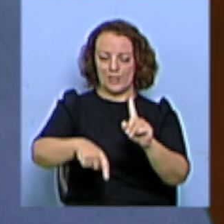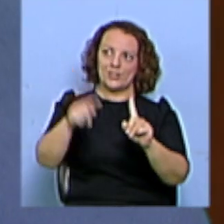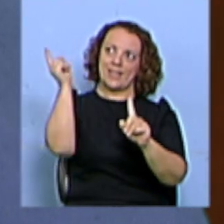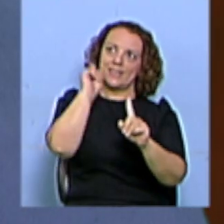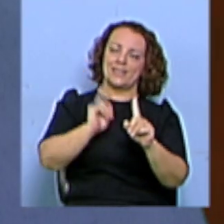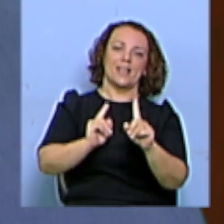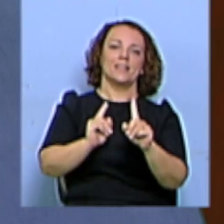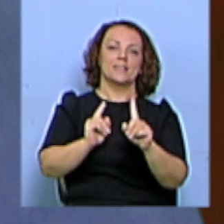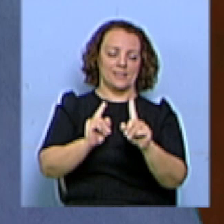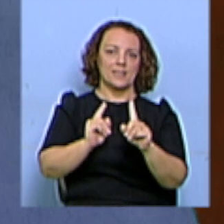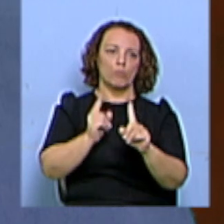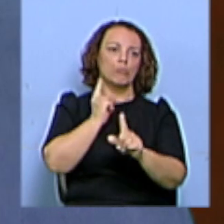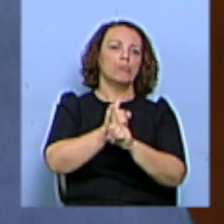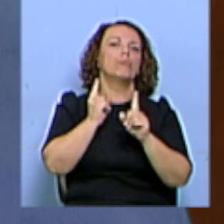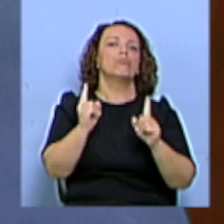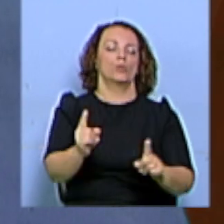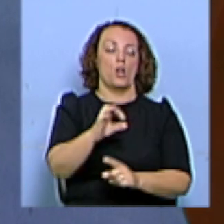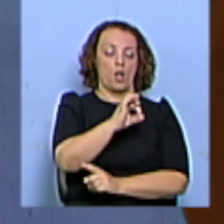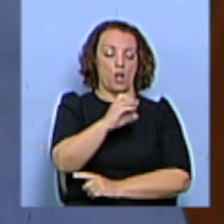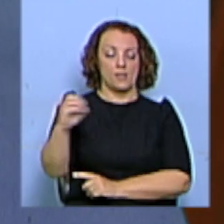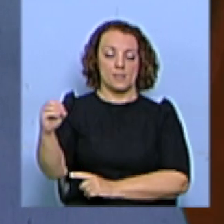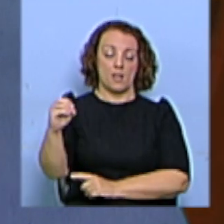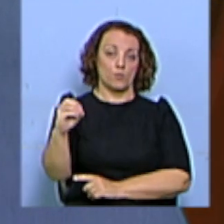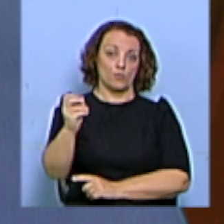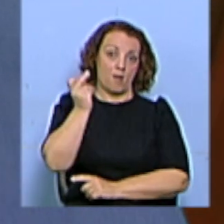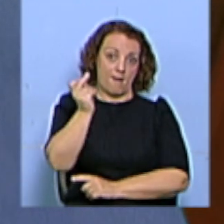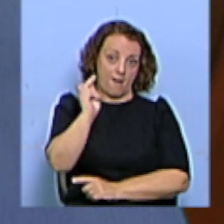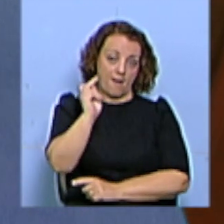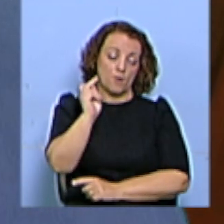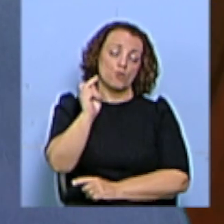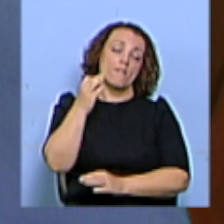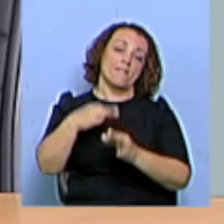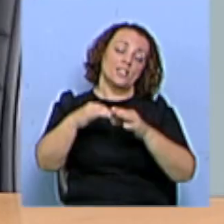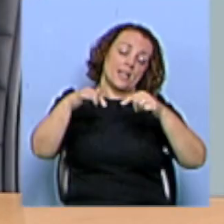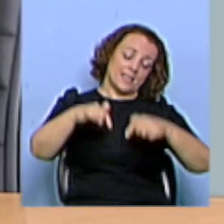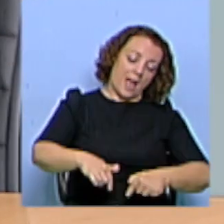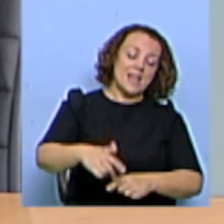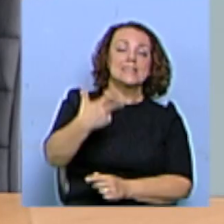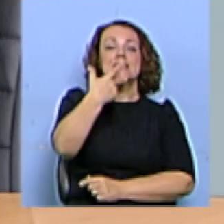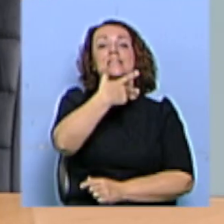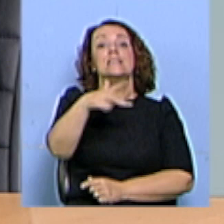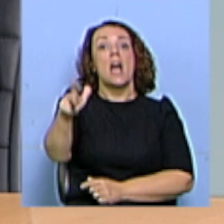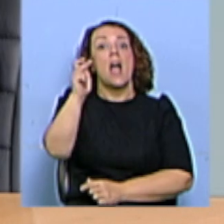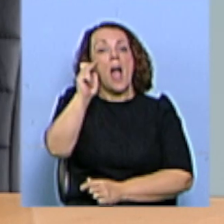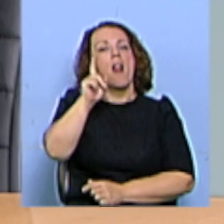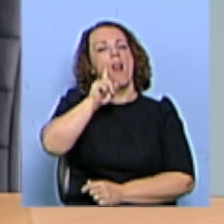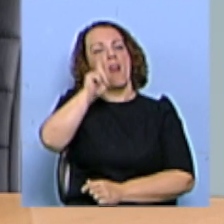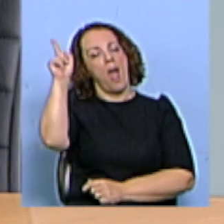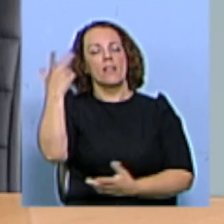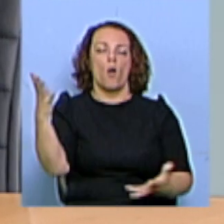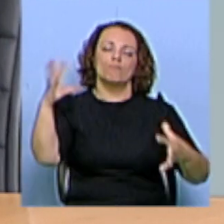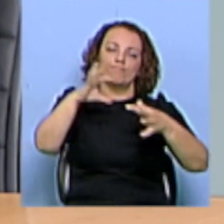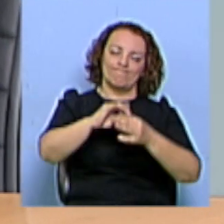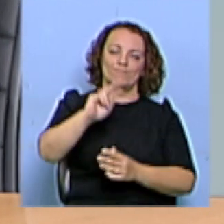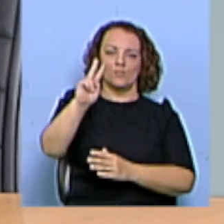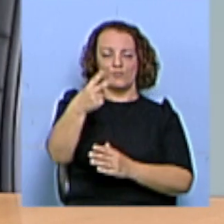acontecimento, porque, no fundo, os 800 anos celebrámos-los cá, os 100 anos celebram-no lá. Mas aí conjugamos os dois elementos.